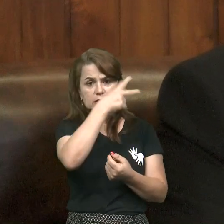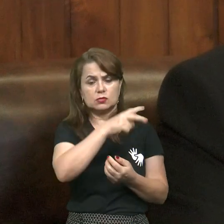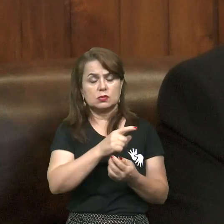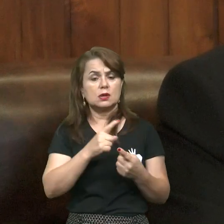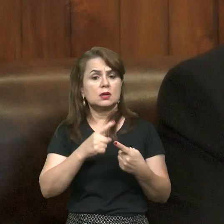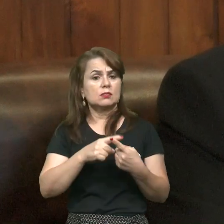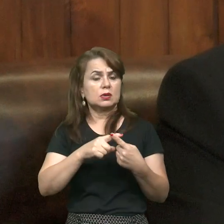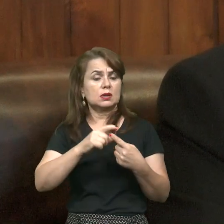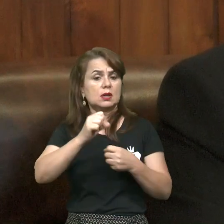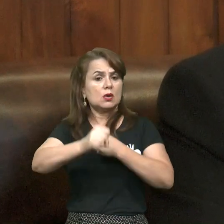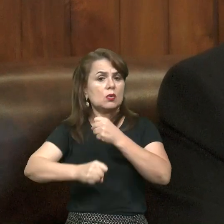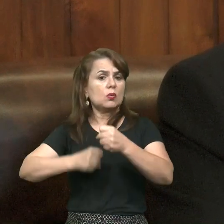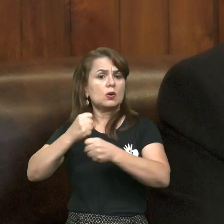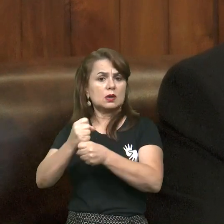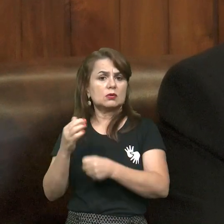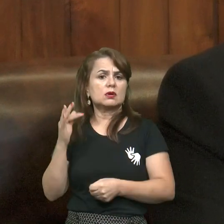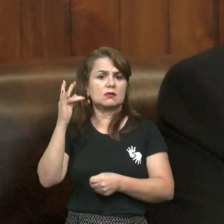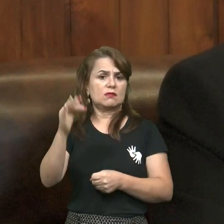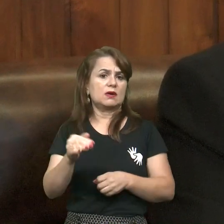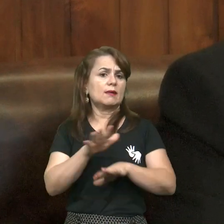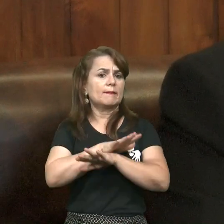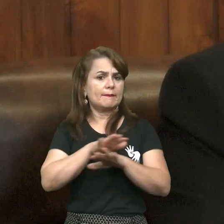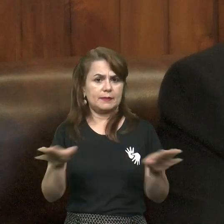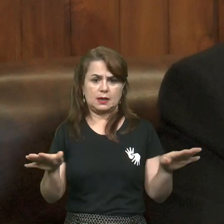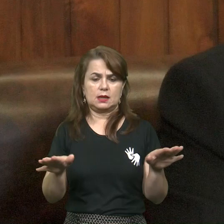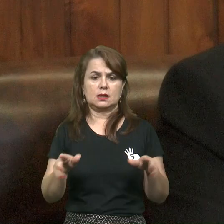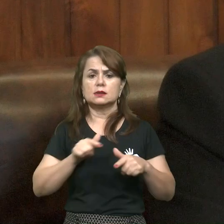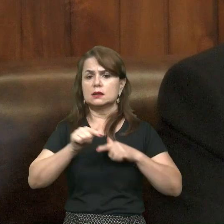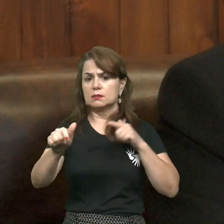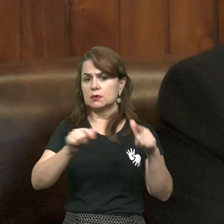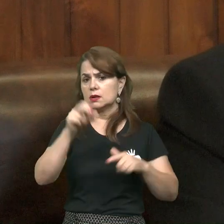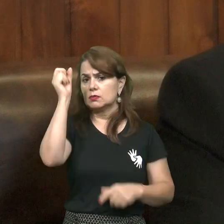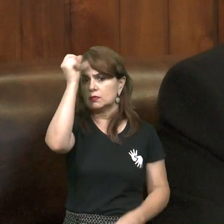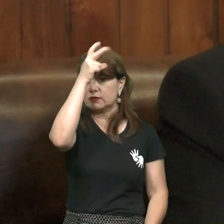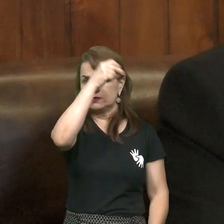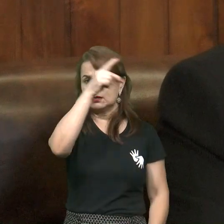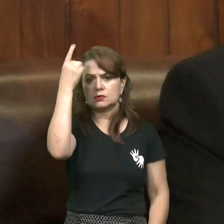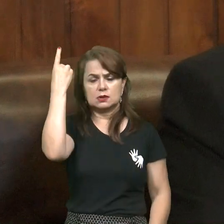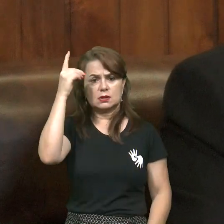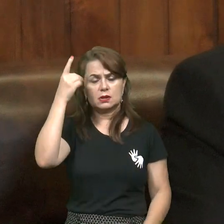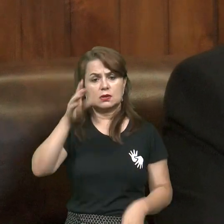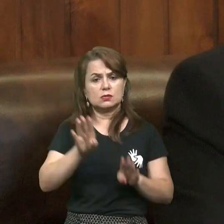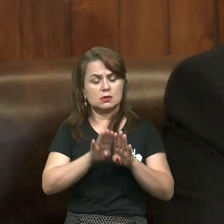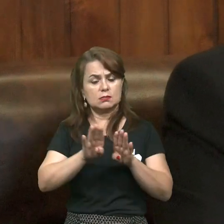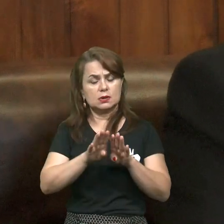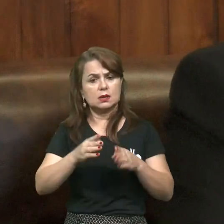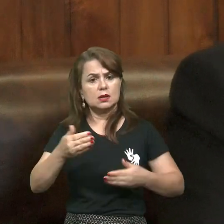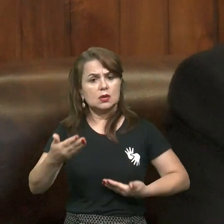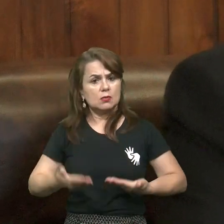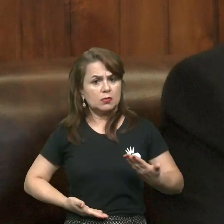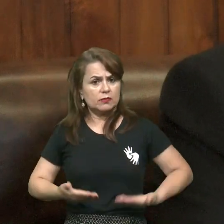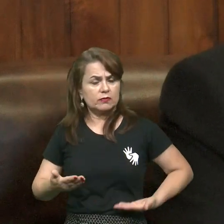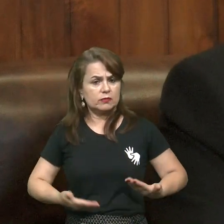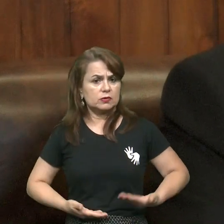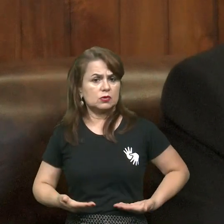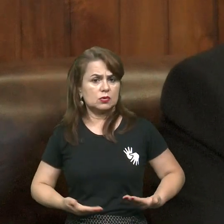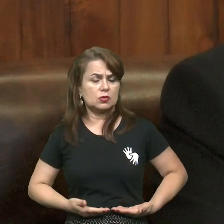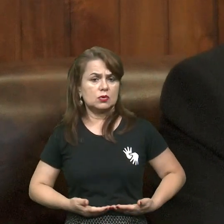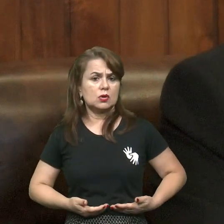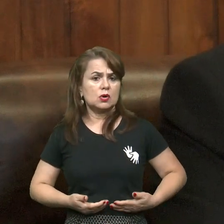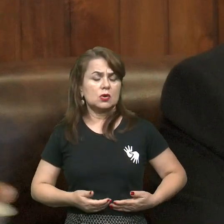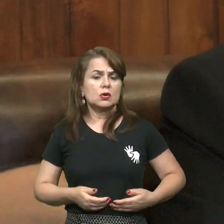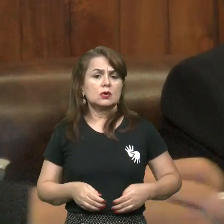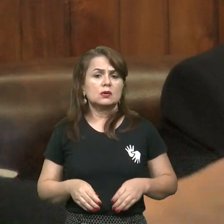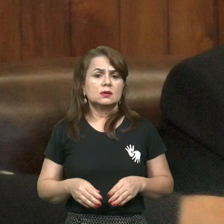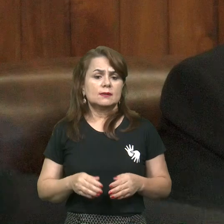a administração do atual prefeito Daniel Alonso, onde servidores comissionados deixam seus cargos e, conforme muitas vezes